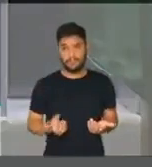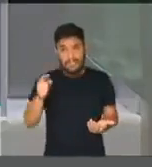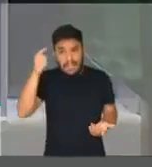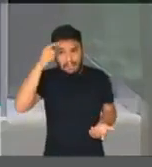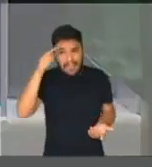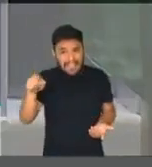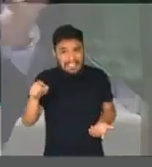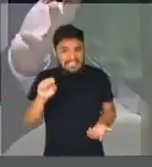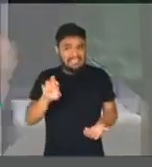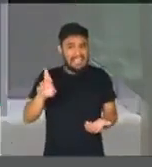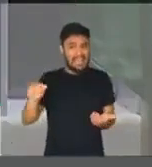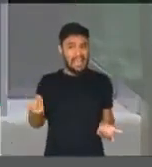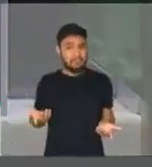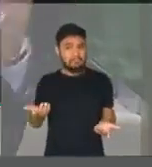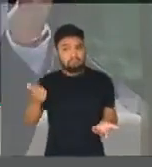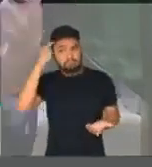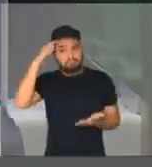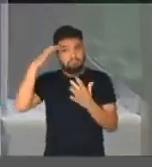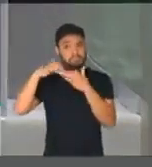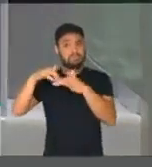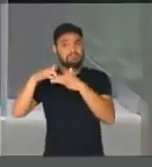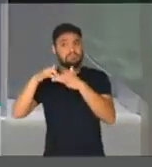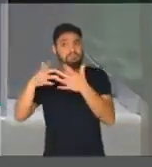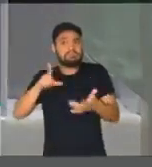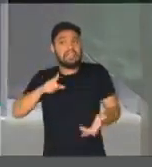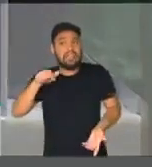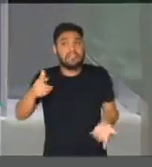pensa, de fato, a respeito das coisas.